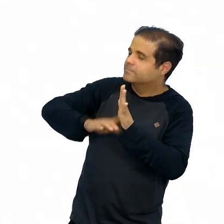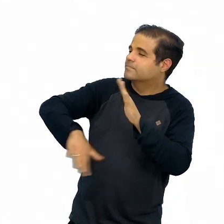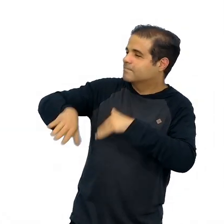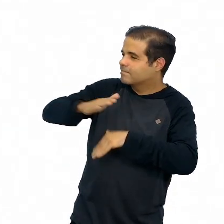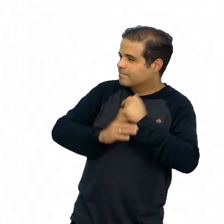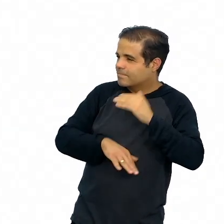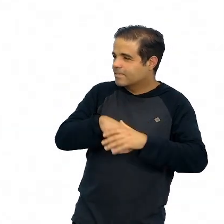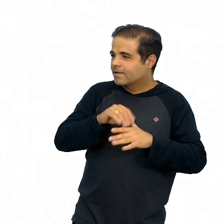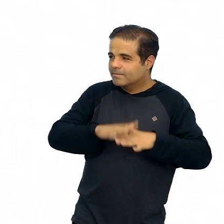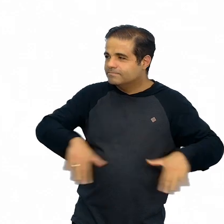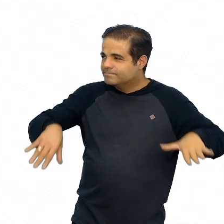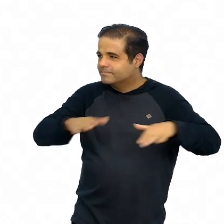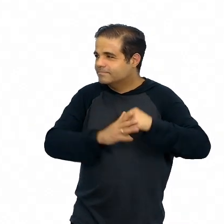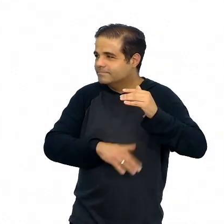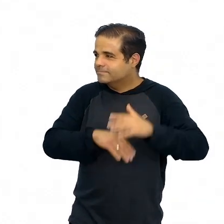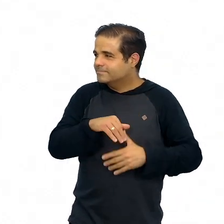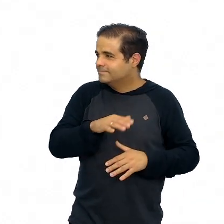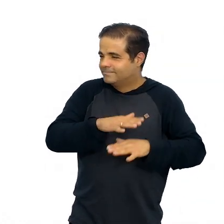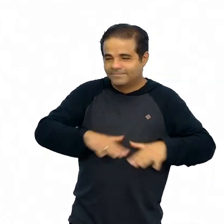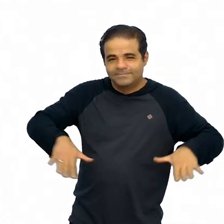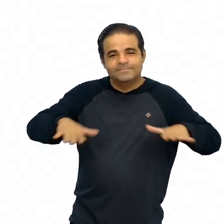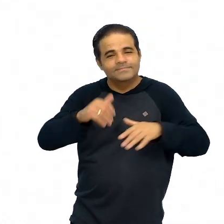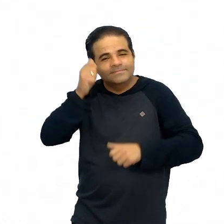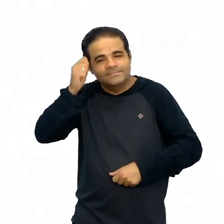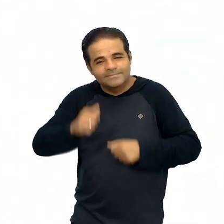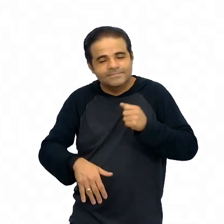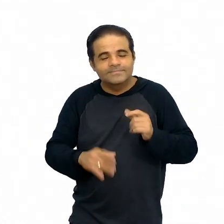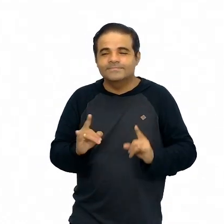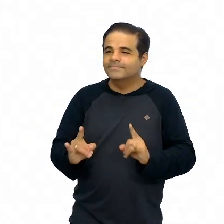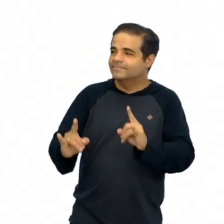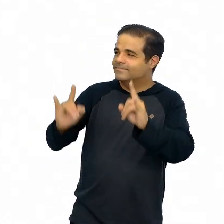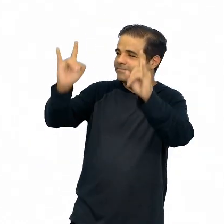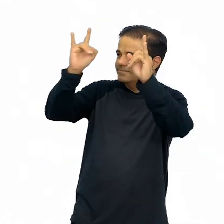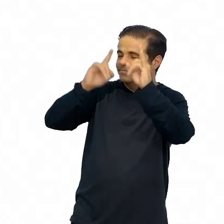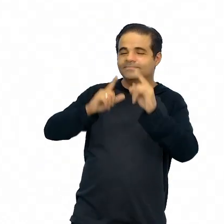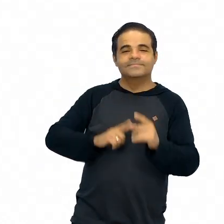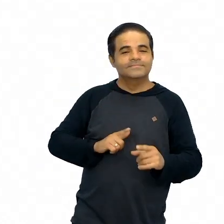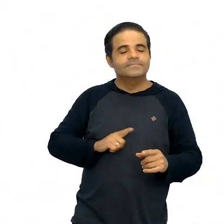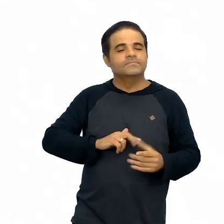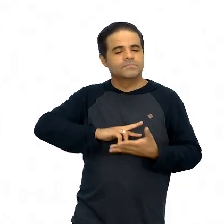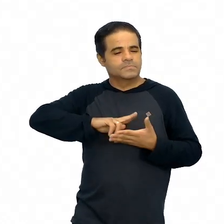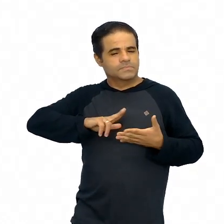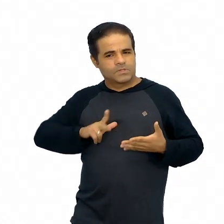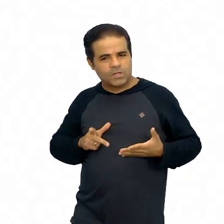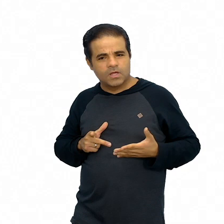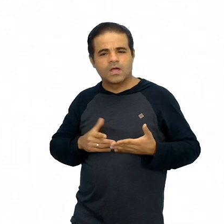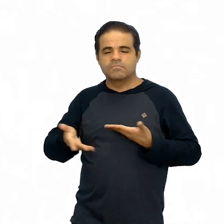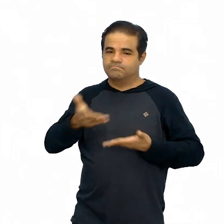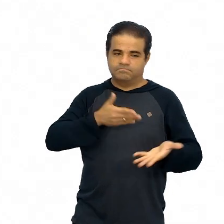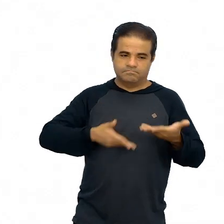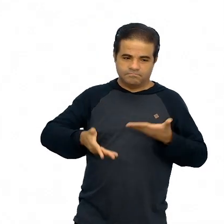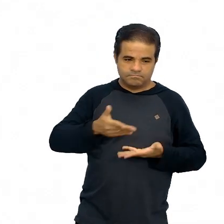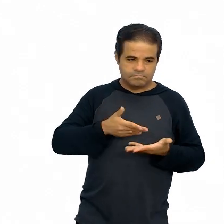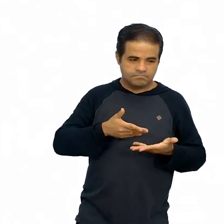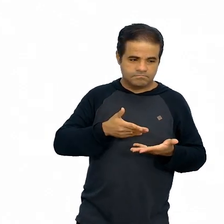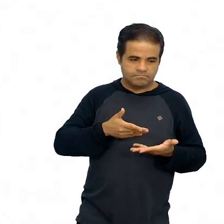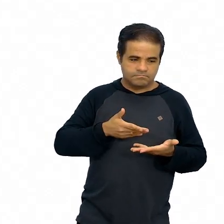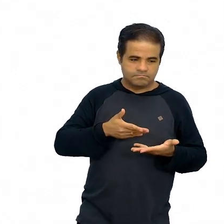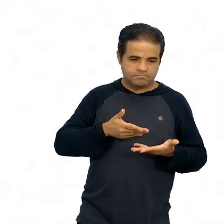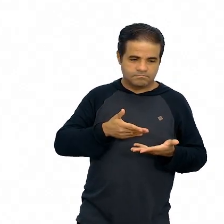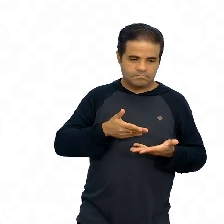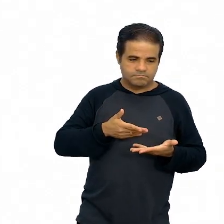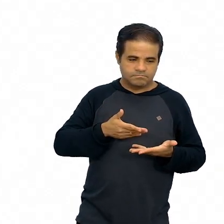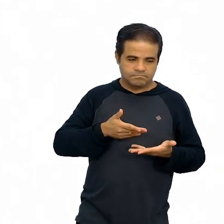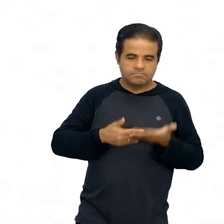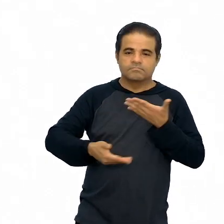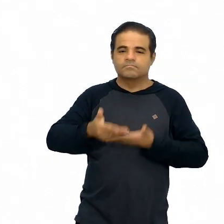né? Ele teve que aí achar que o prédio, ele tem que fazer 90 graus em relação ao chão, a não ser que